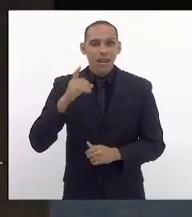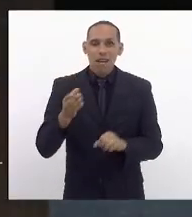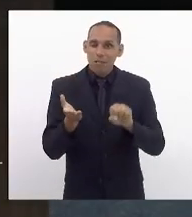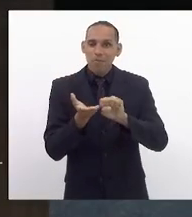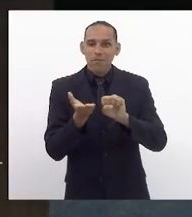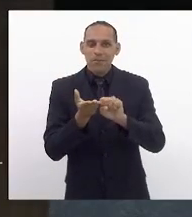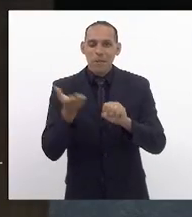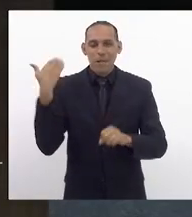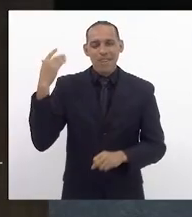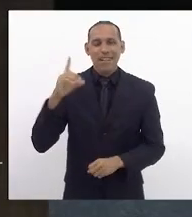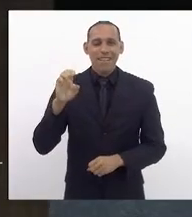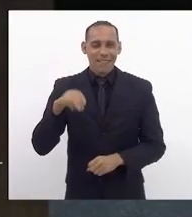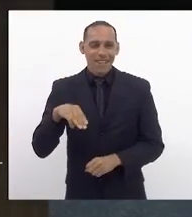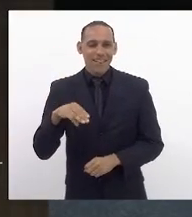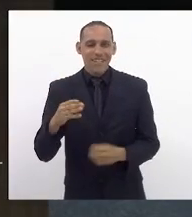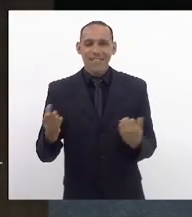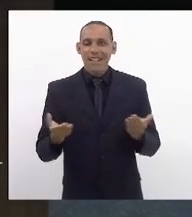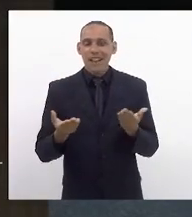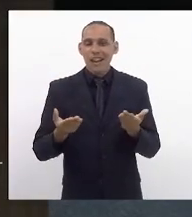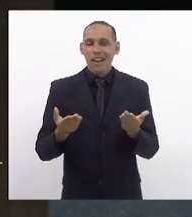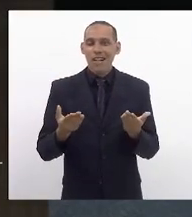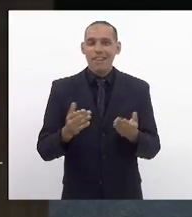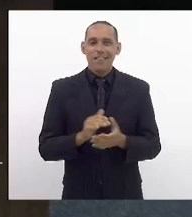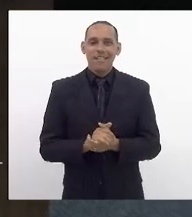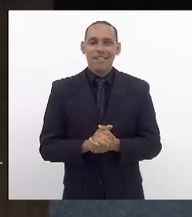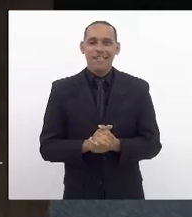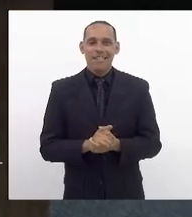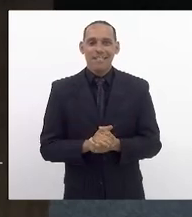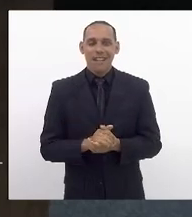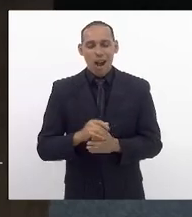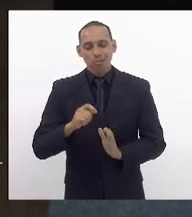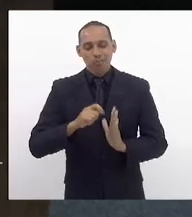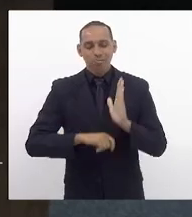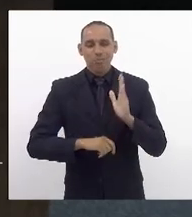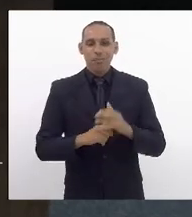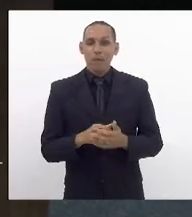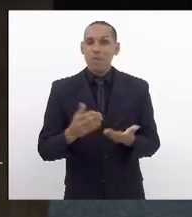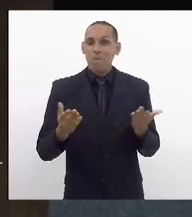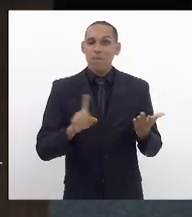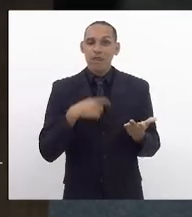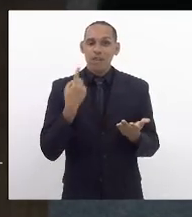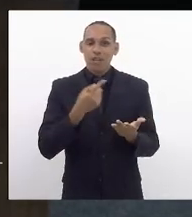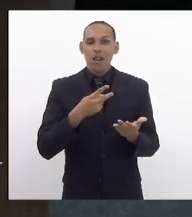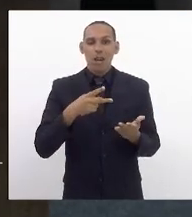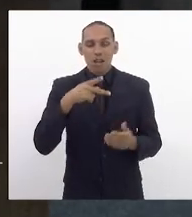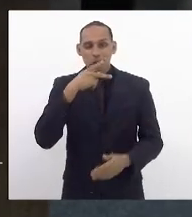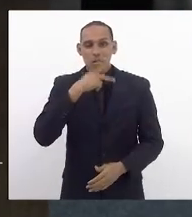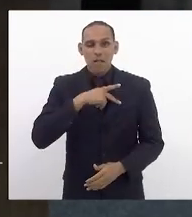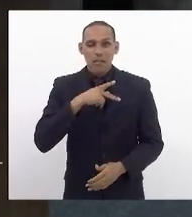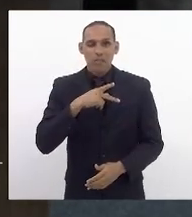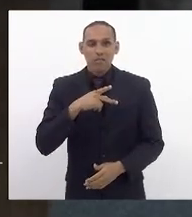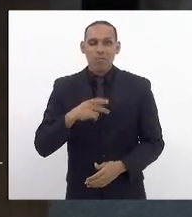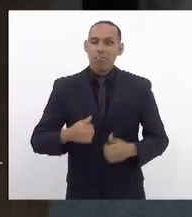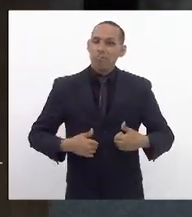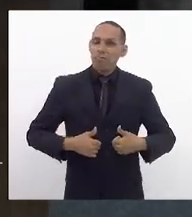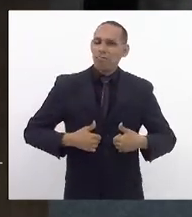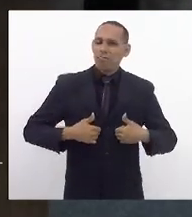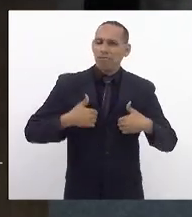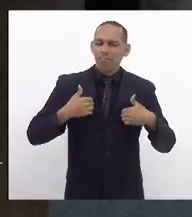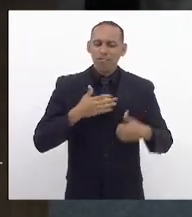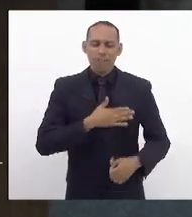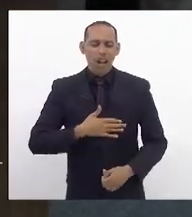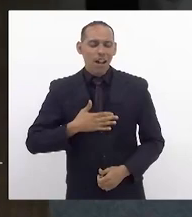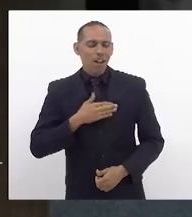deputado Samuel. Eu era do DEM, já estou sacramentado lá. Então, o nosso partido tem o orgulho e a satisfação de apoiar